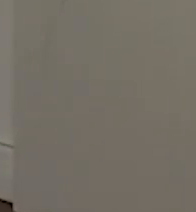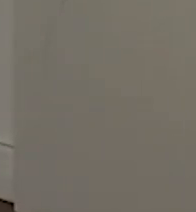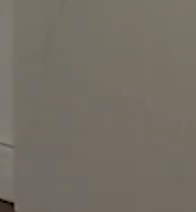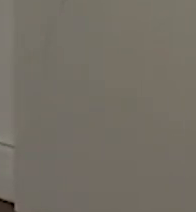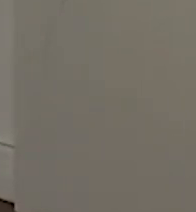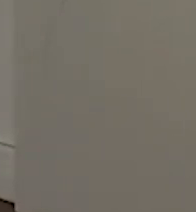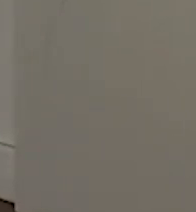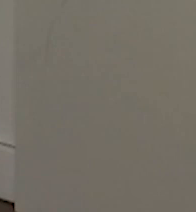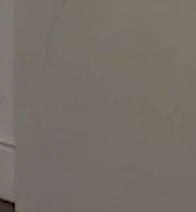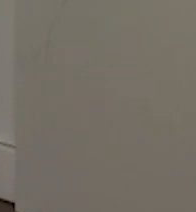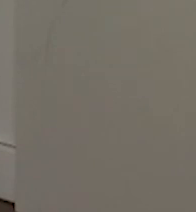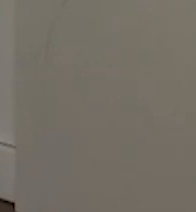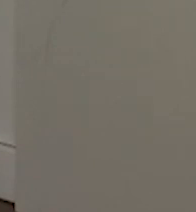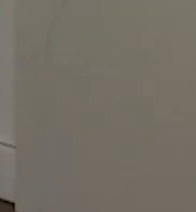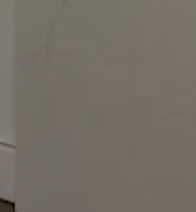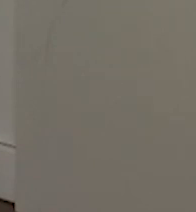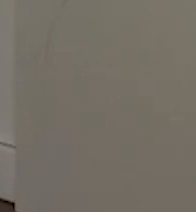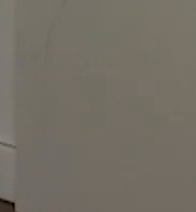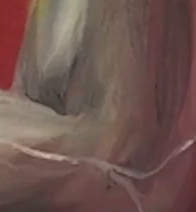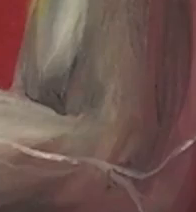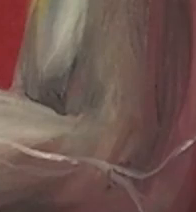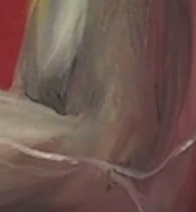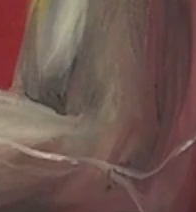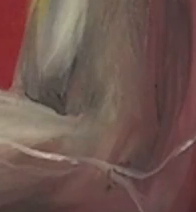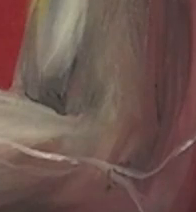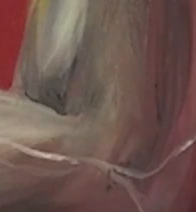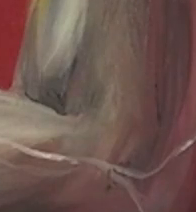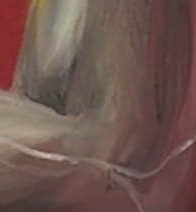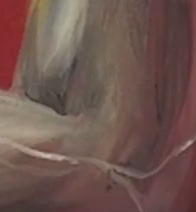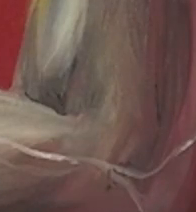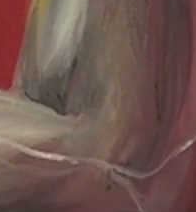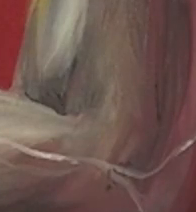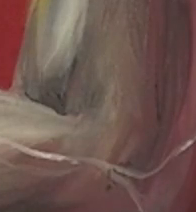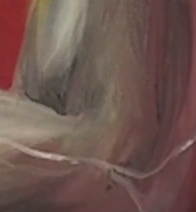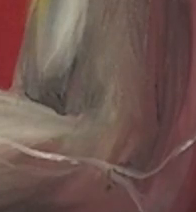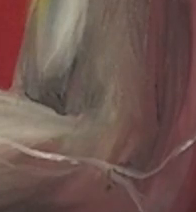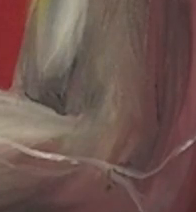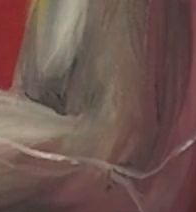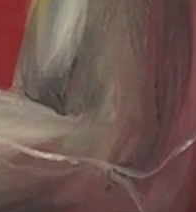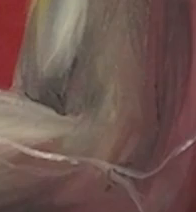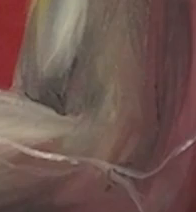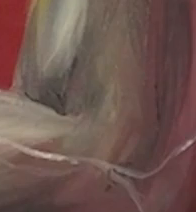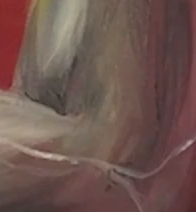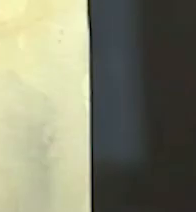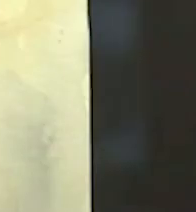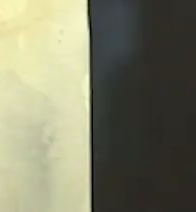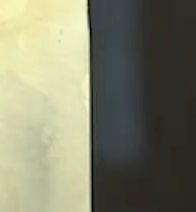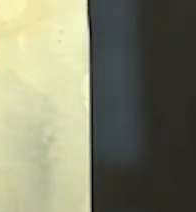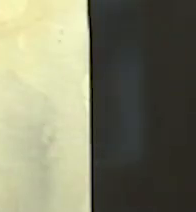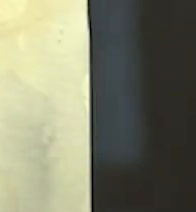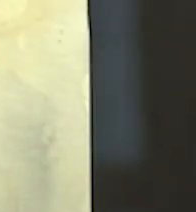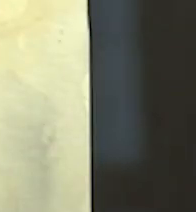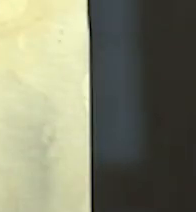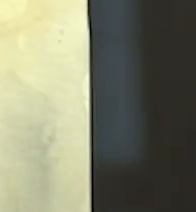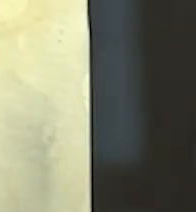dedicada à street art, a exposição sobre o trabalho do artista é inaugurada às 18h30 e é possível visitá-la até 24 de